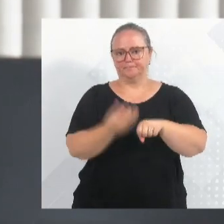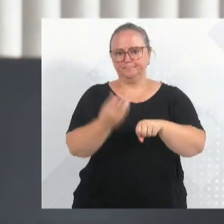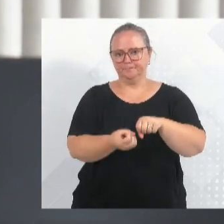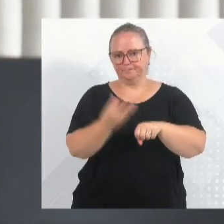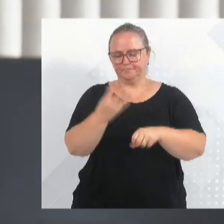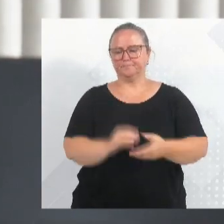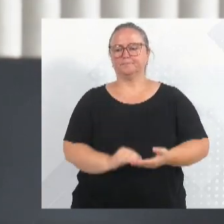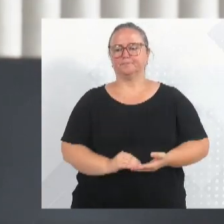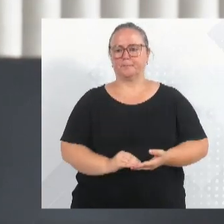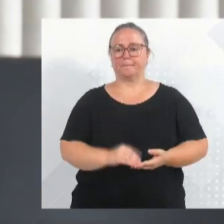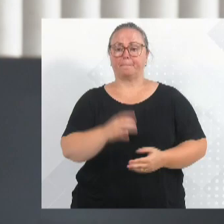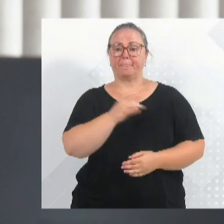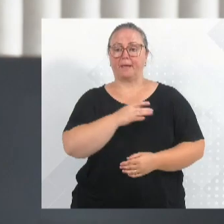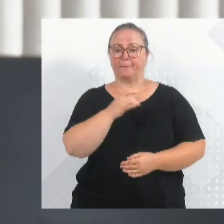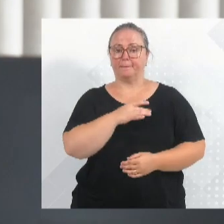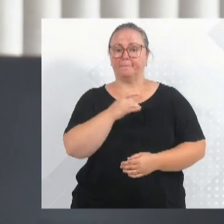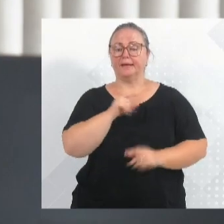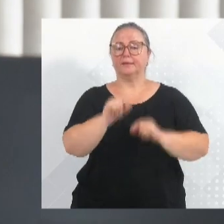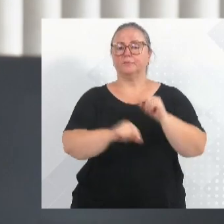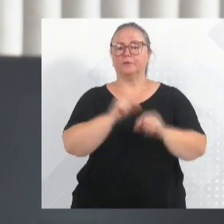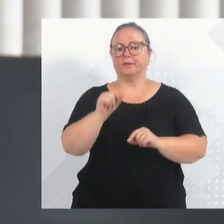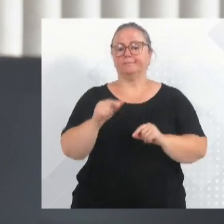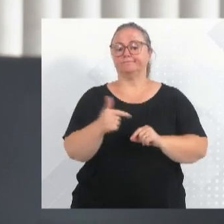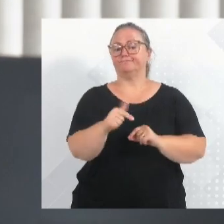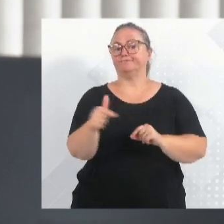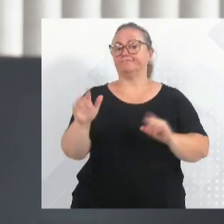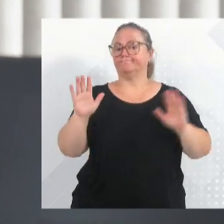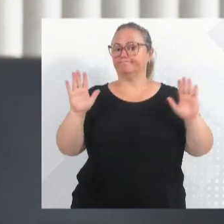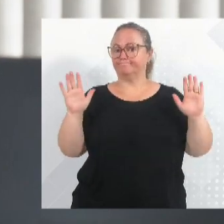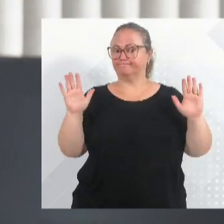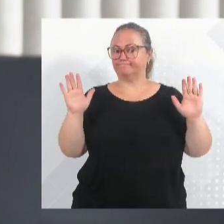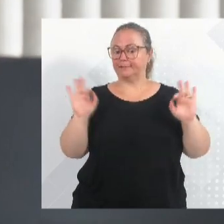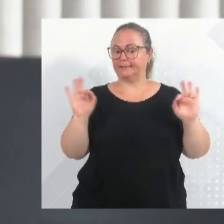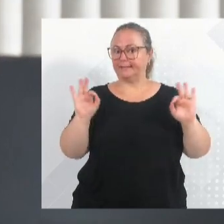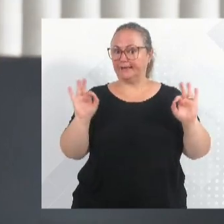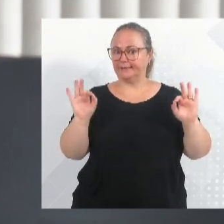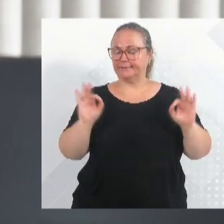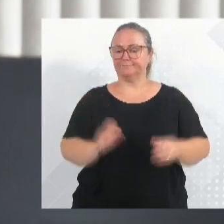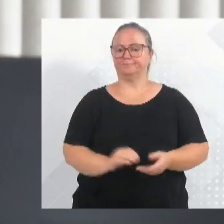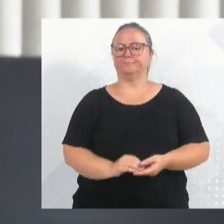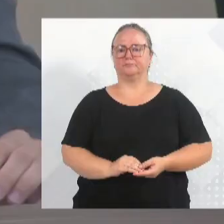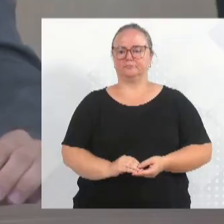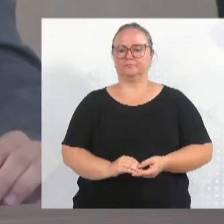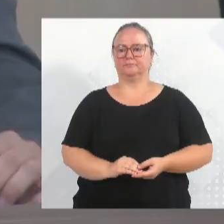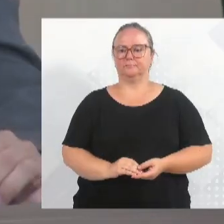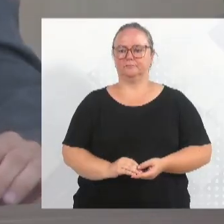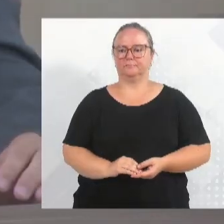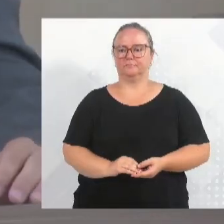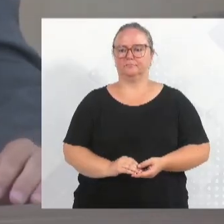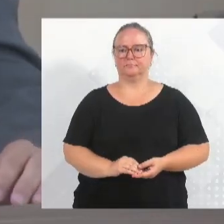aconteça os investimentos como não aconteceu, inclusive lá em 2019, na sua época também. Obrigado.